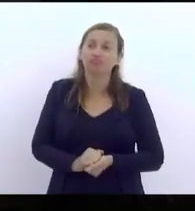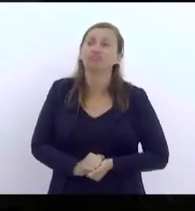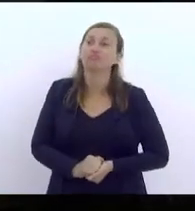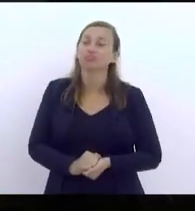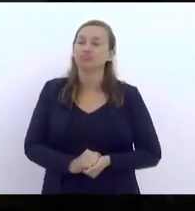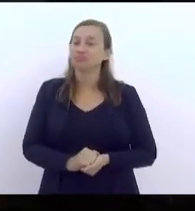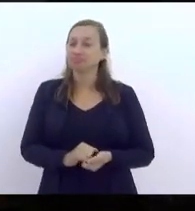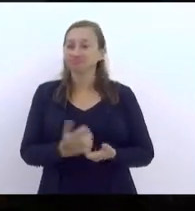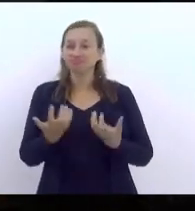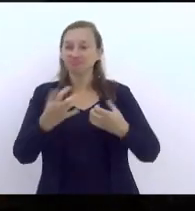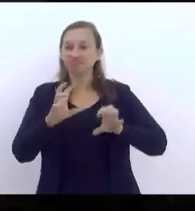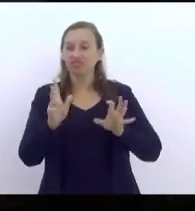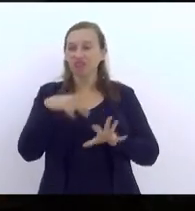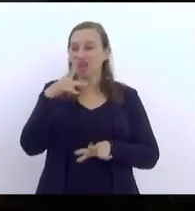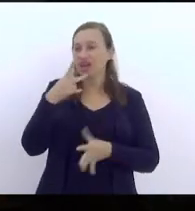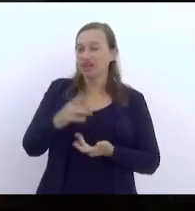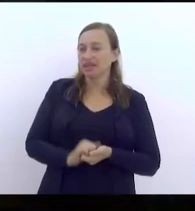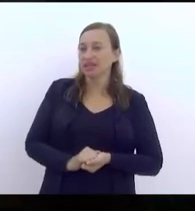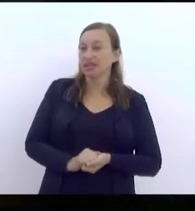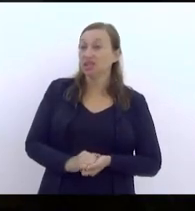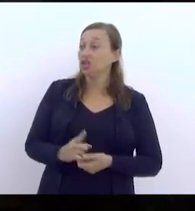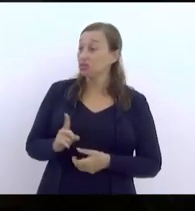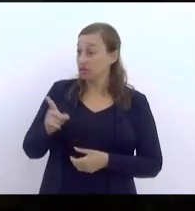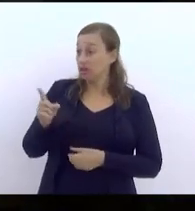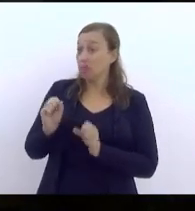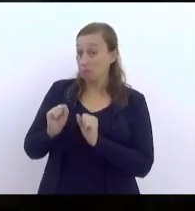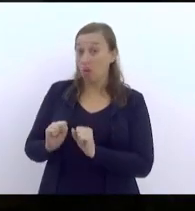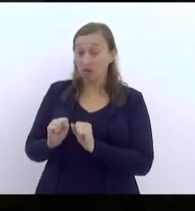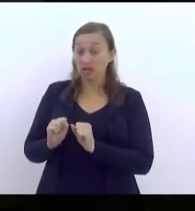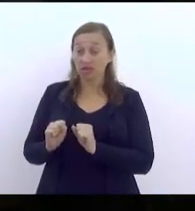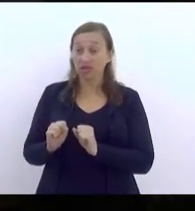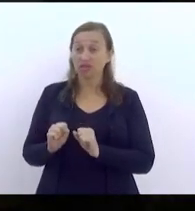Isto não quer dizer que você pode pegar